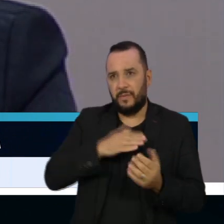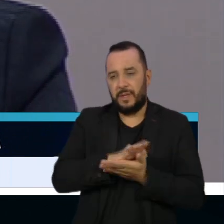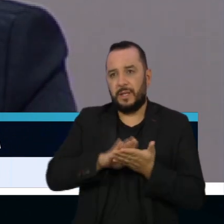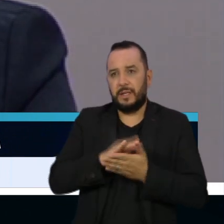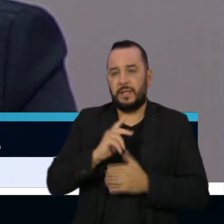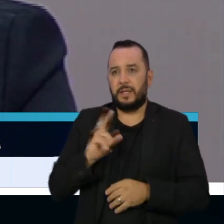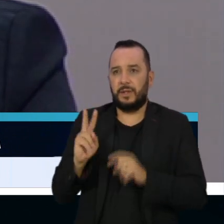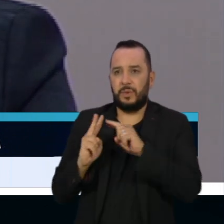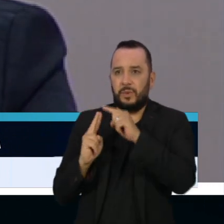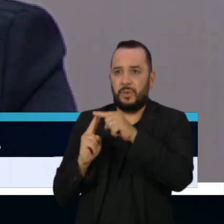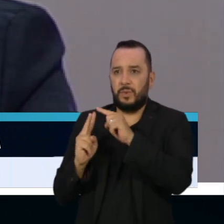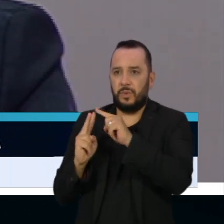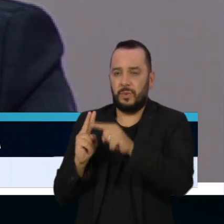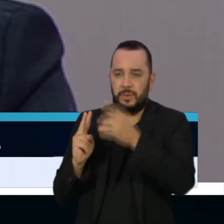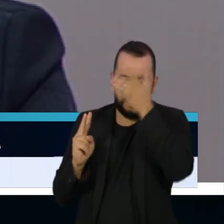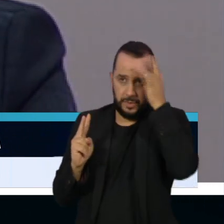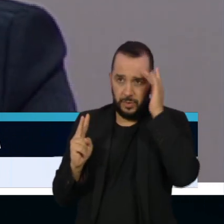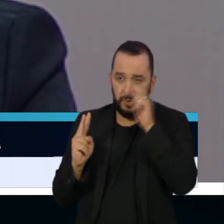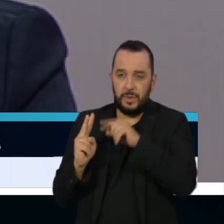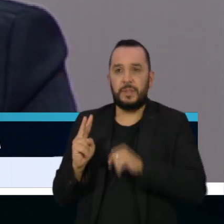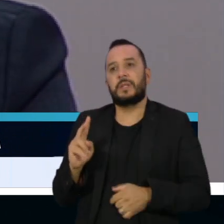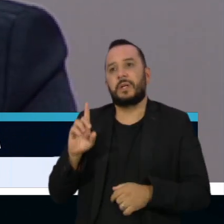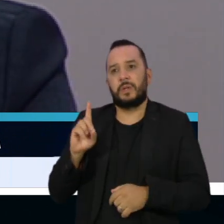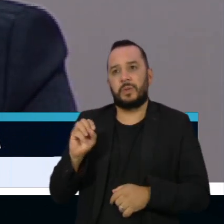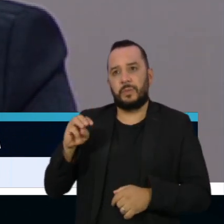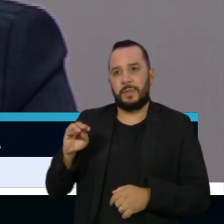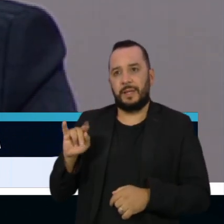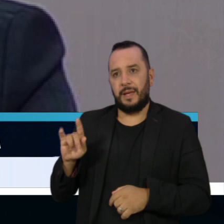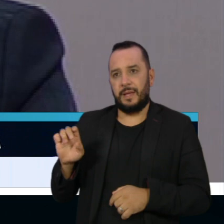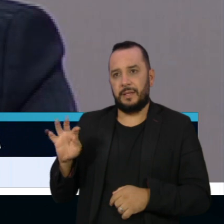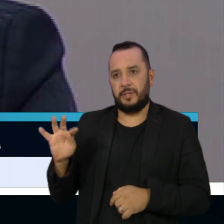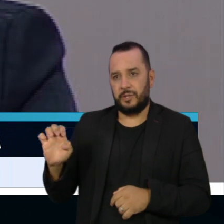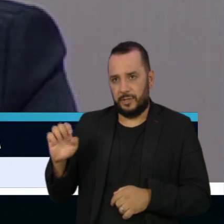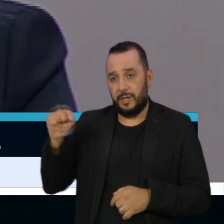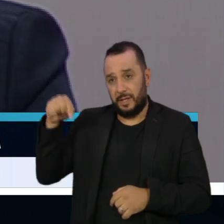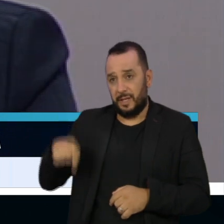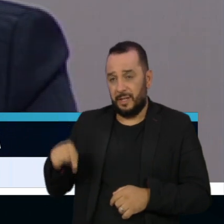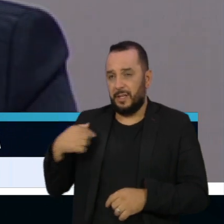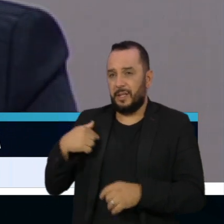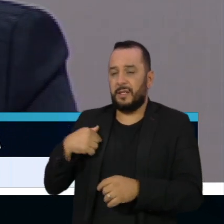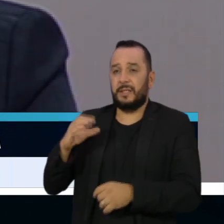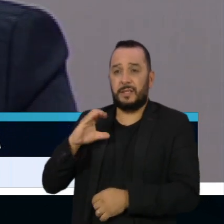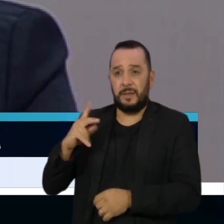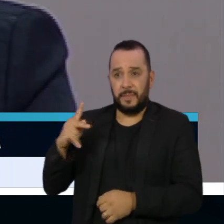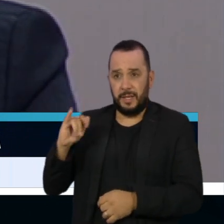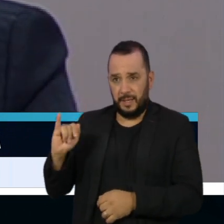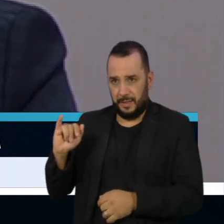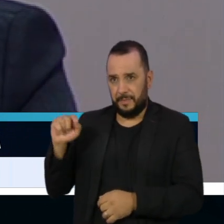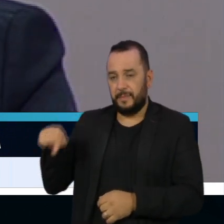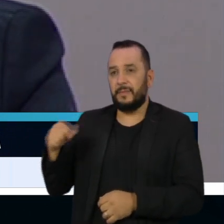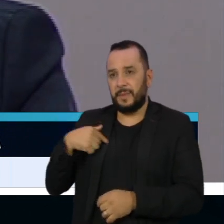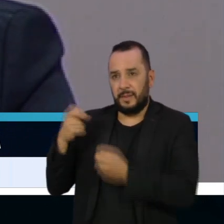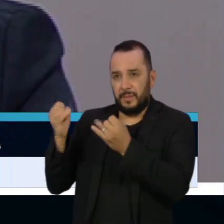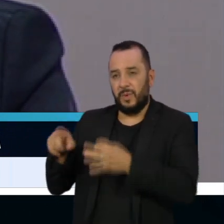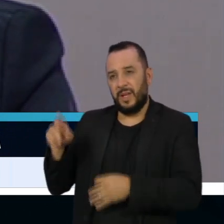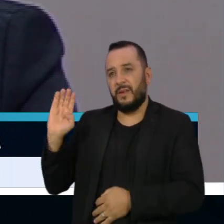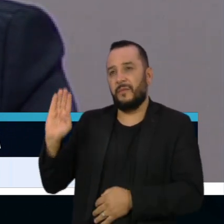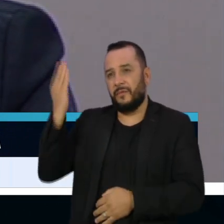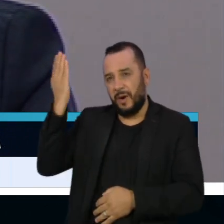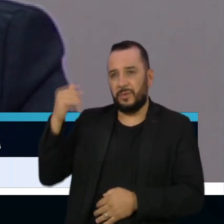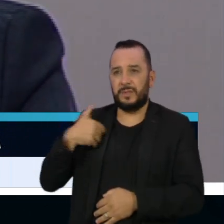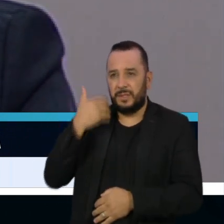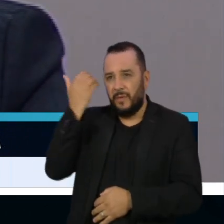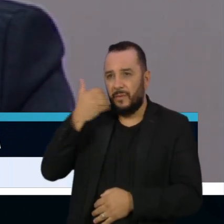dois cidadãos o senhor domingueti que aqui nessa CPI foi constatado ser um picareta